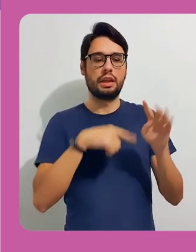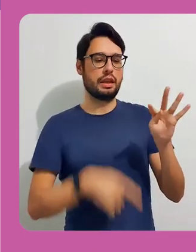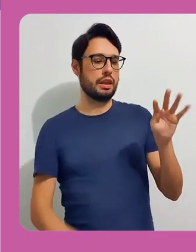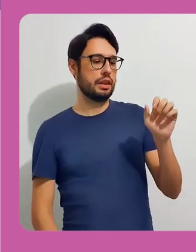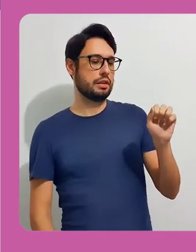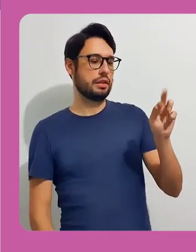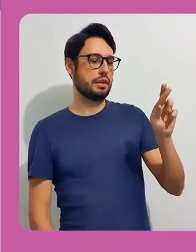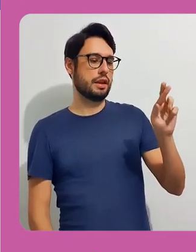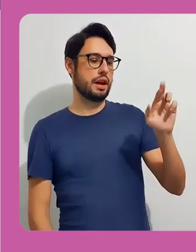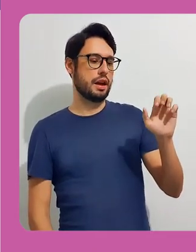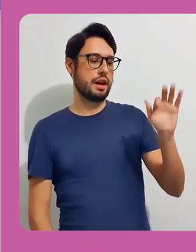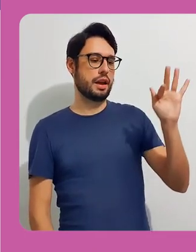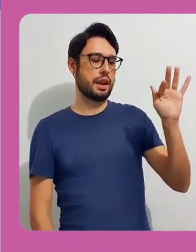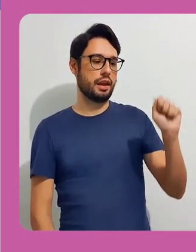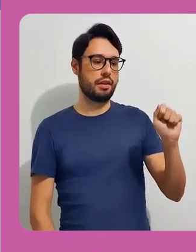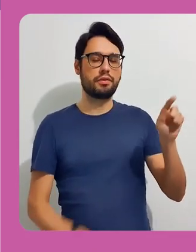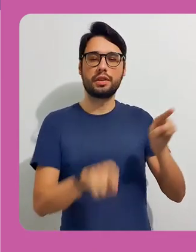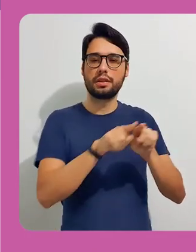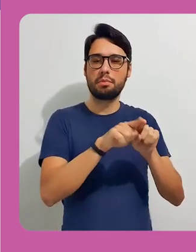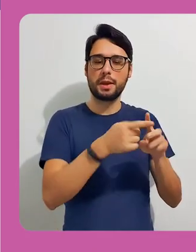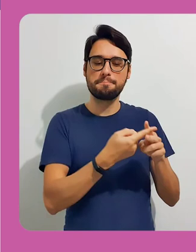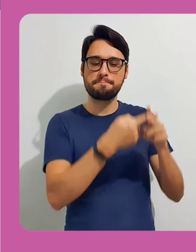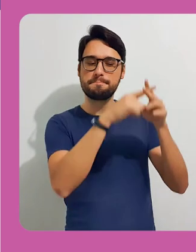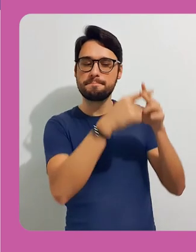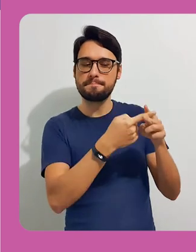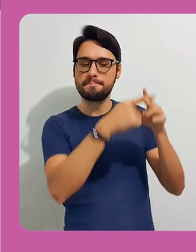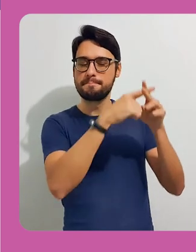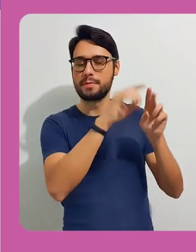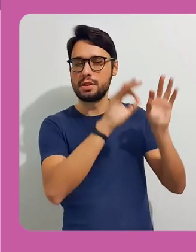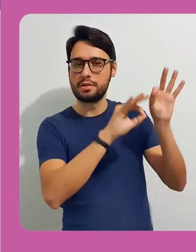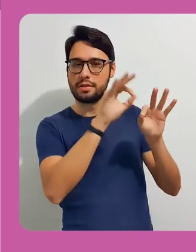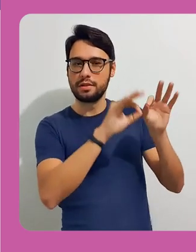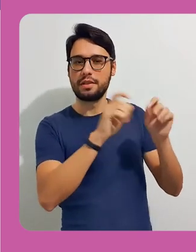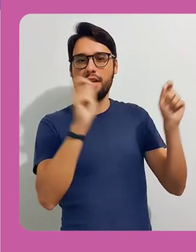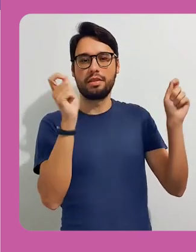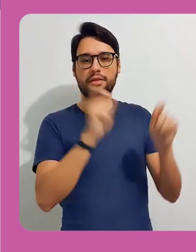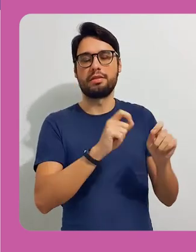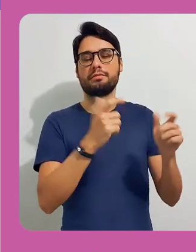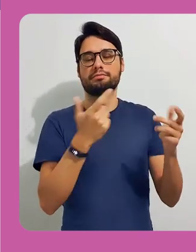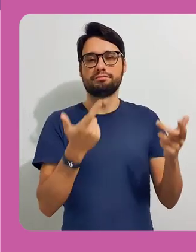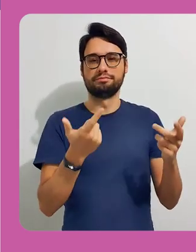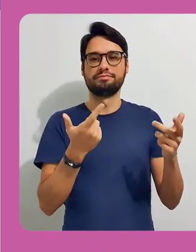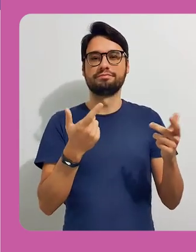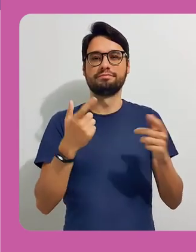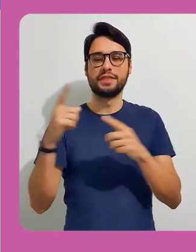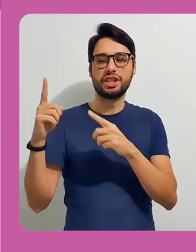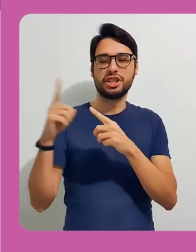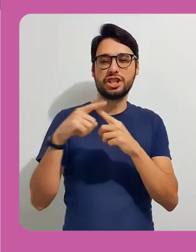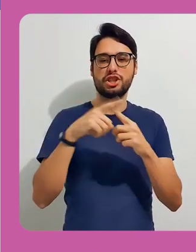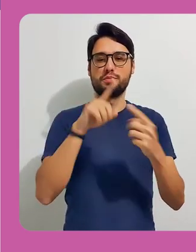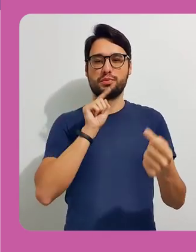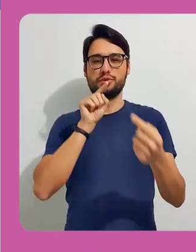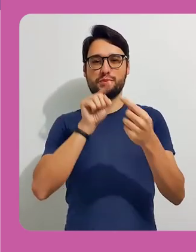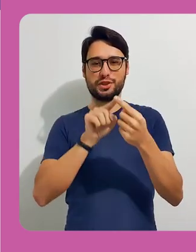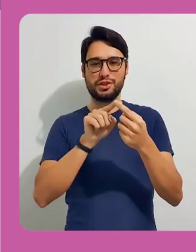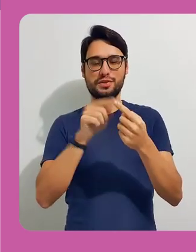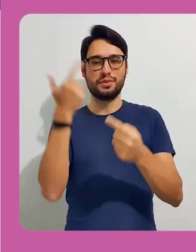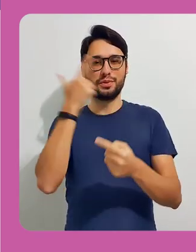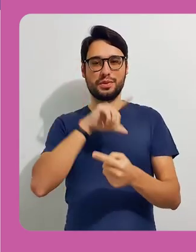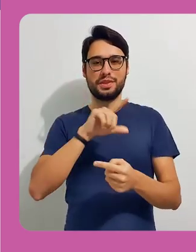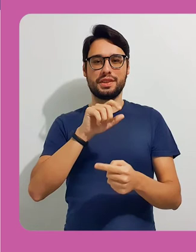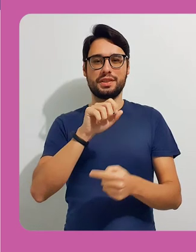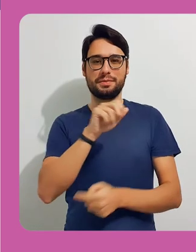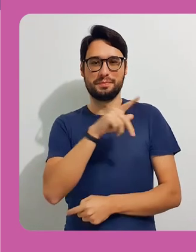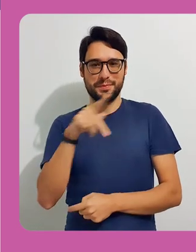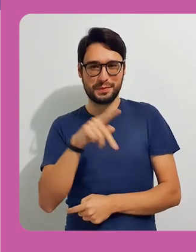eu mostrarei para vocês né como é em alguns tipos bem